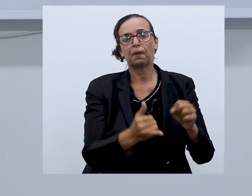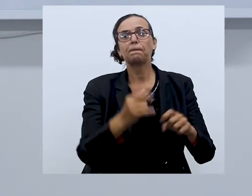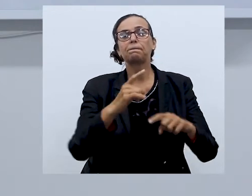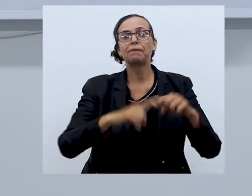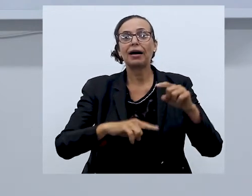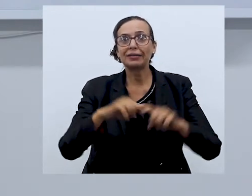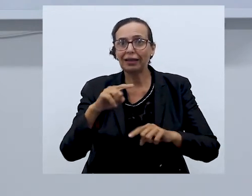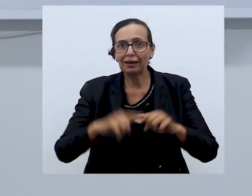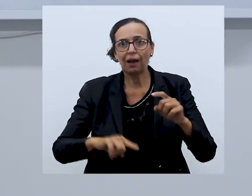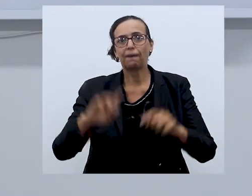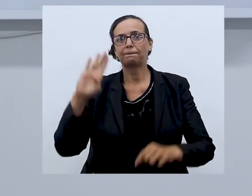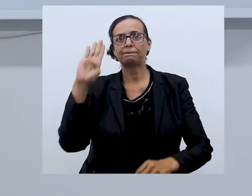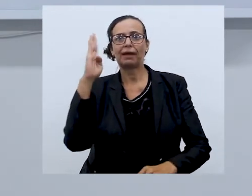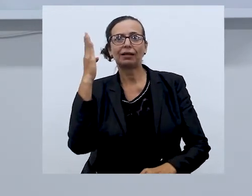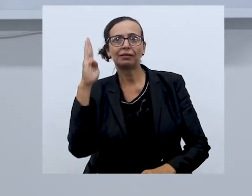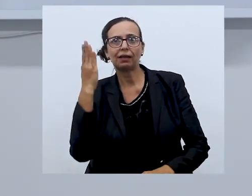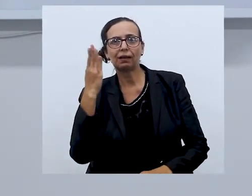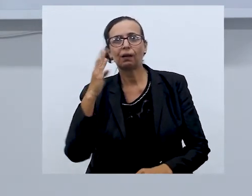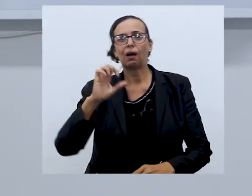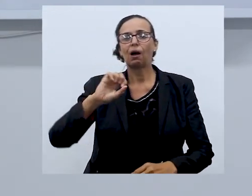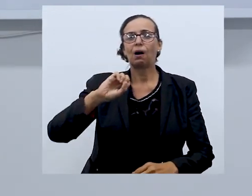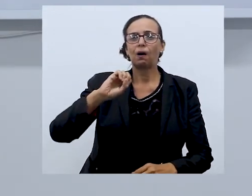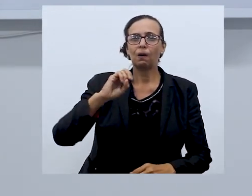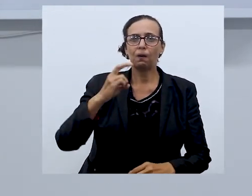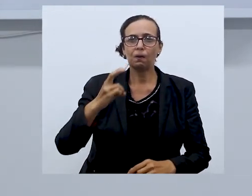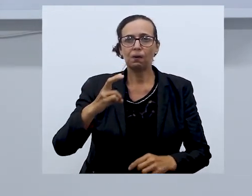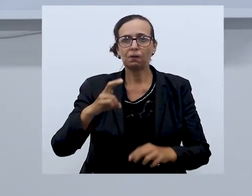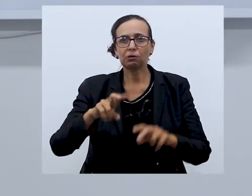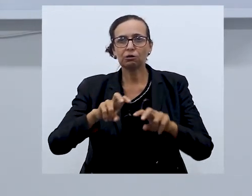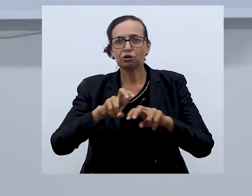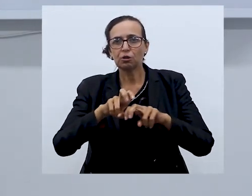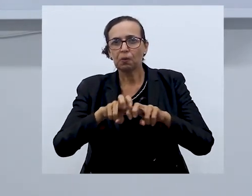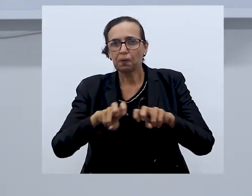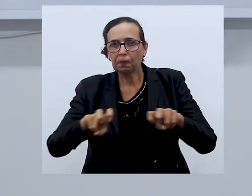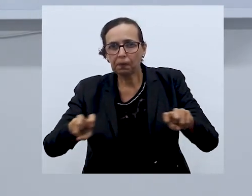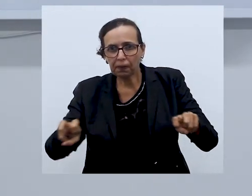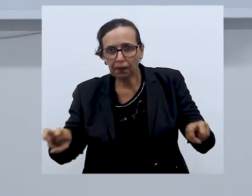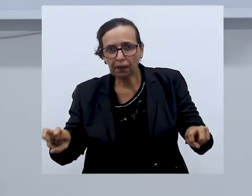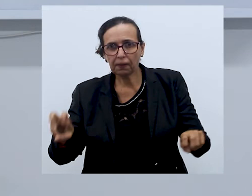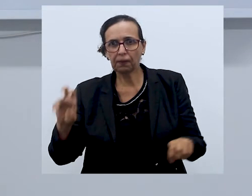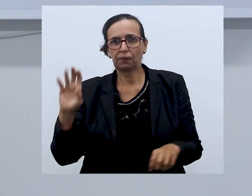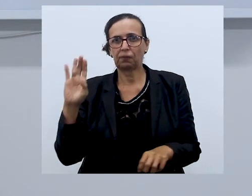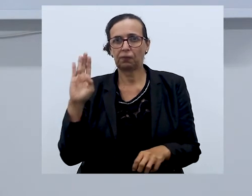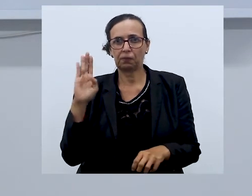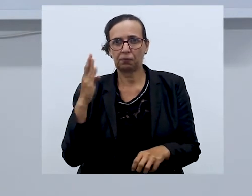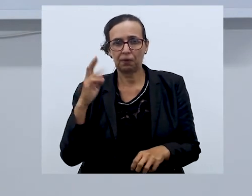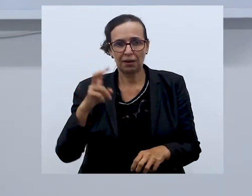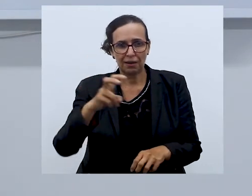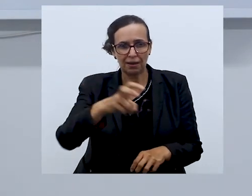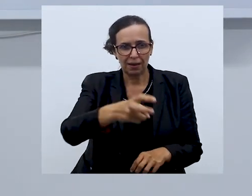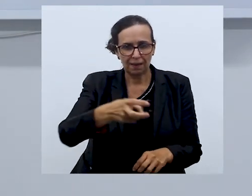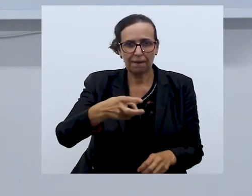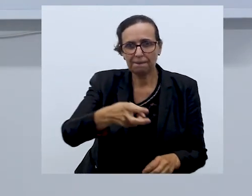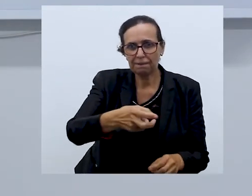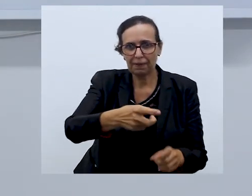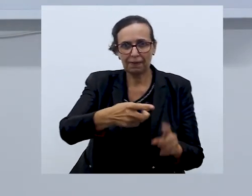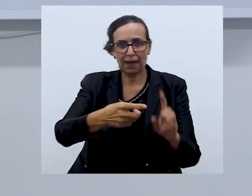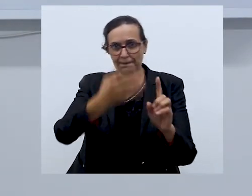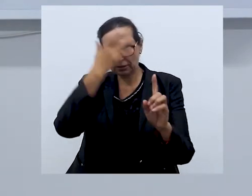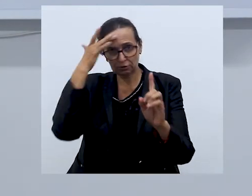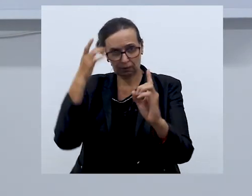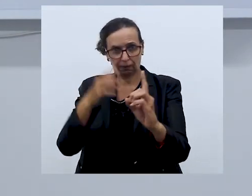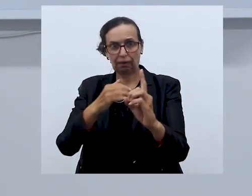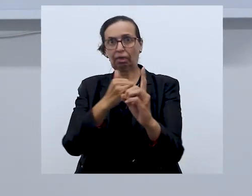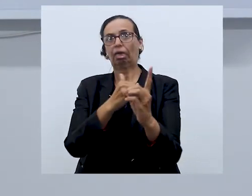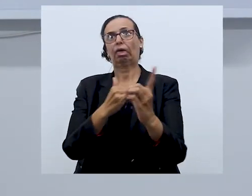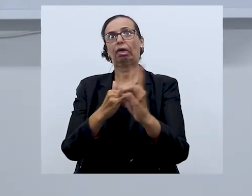da eletricidade. No caso, você pode pegar algum material não condutor, como madeira, um banco que seja feito de partes que não sejam